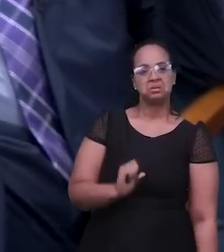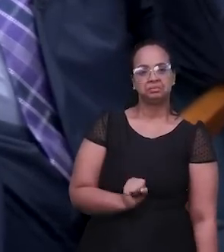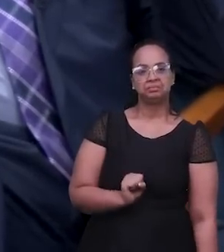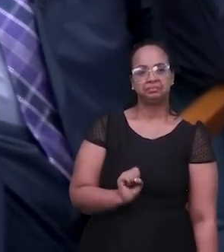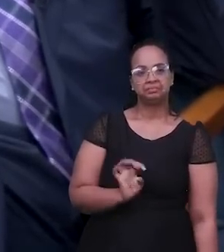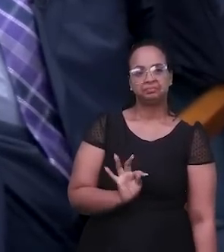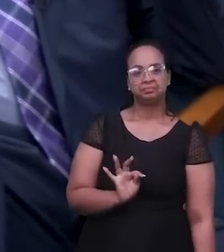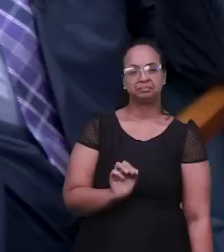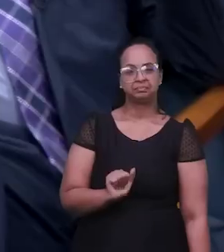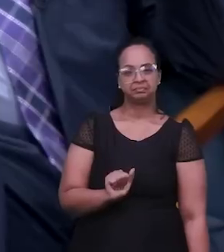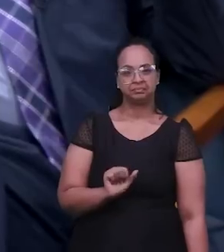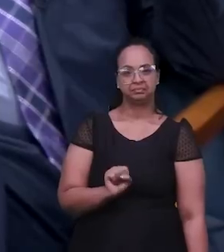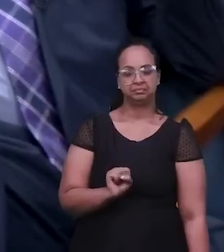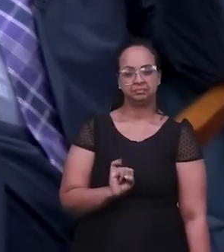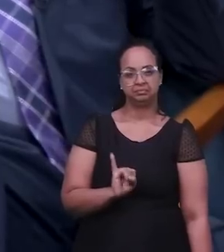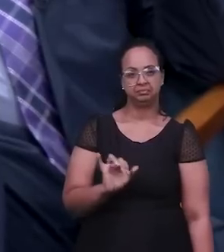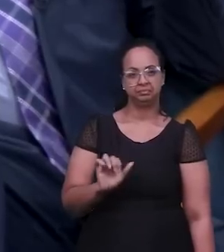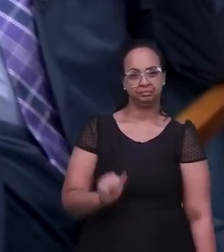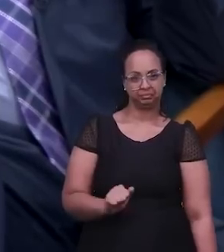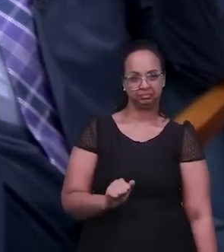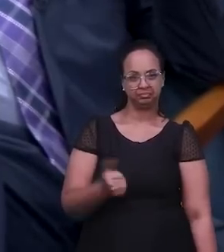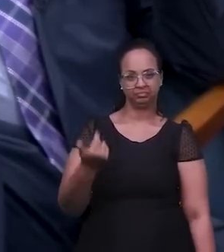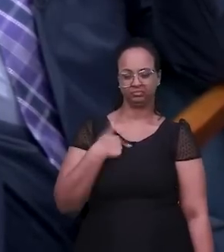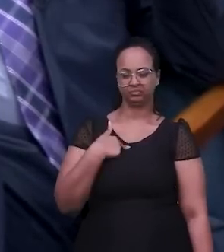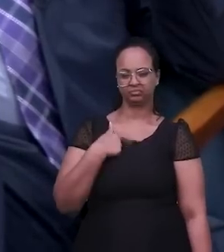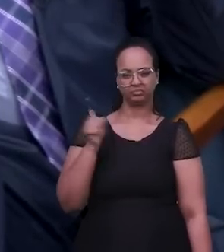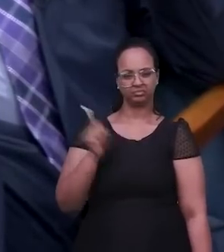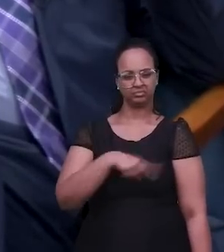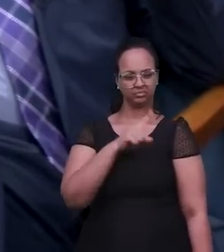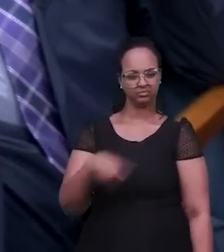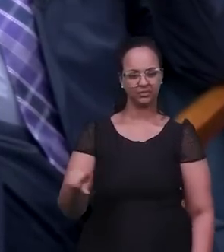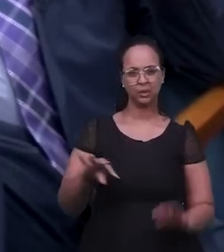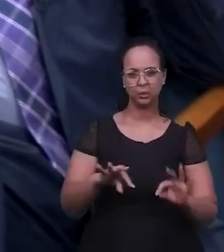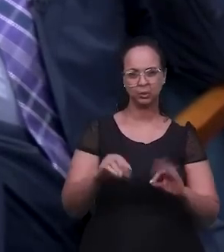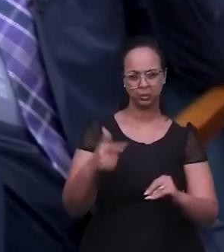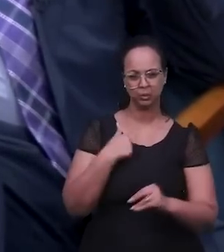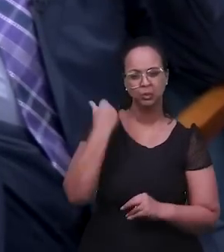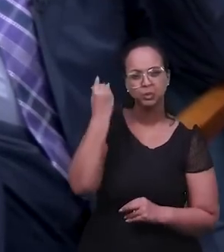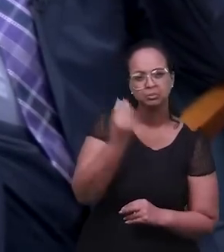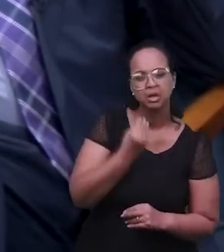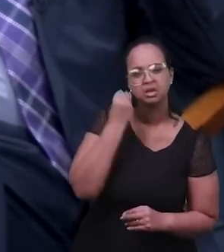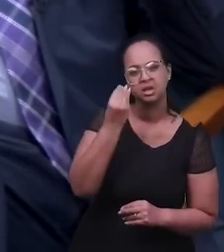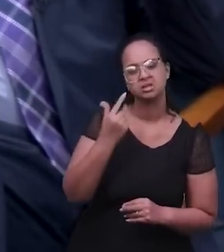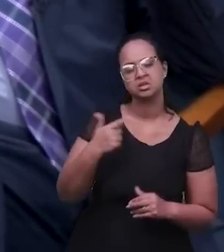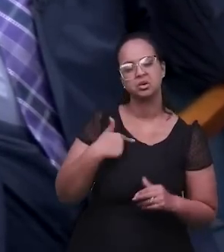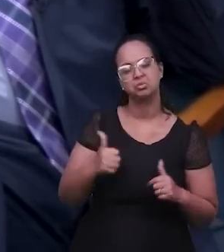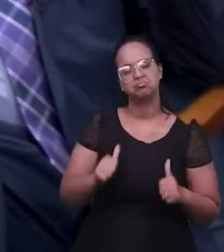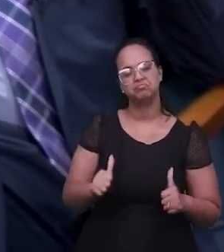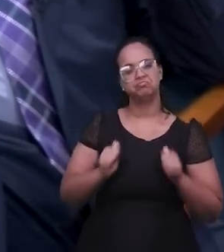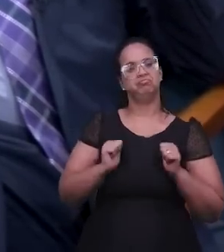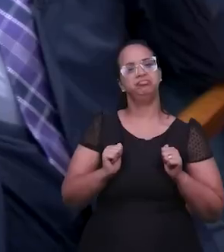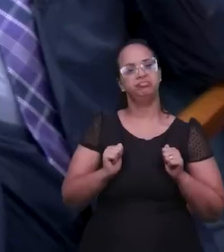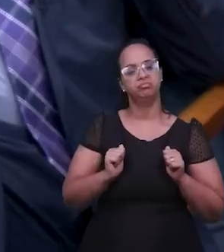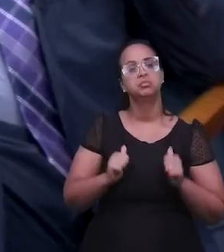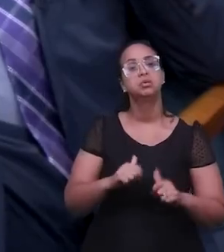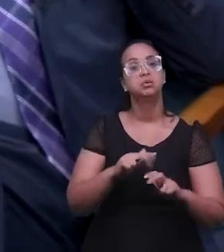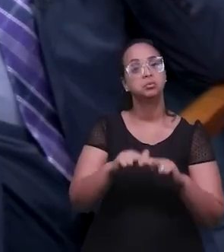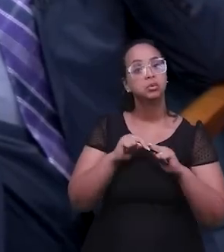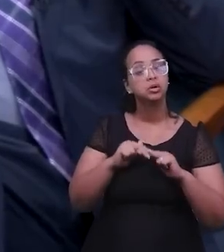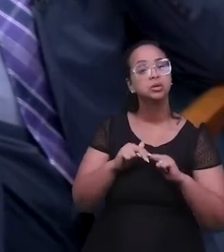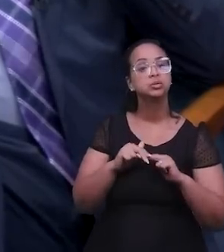Apostasia é negar tudo aquilo que um dia nós pregamos, né? Aquilo que nós vivemos, negamos tudo aquilo. Então